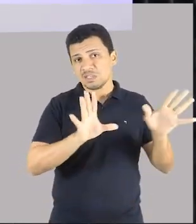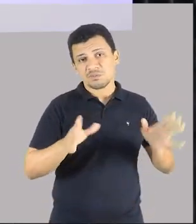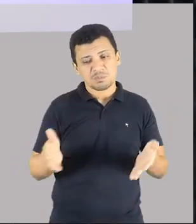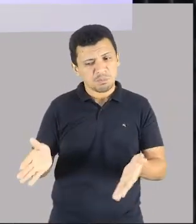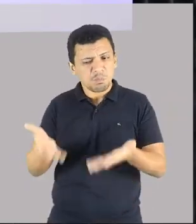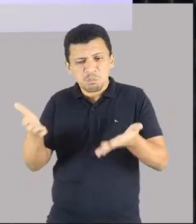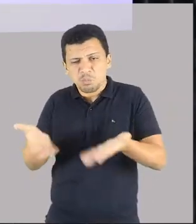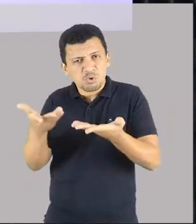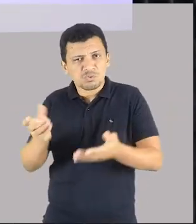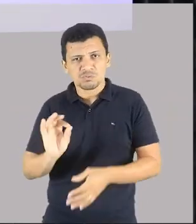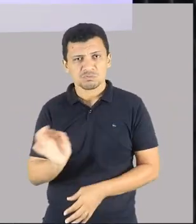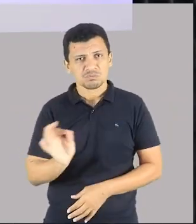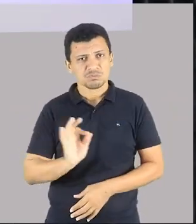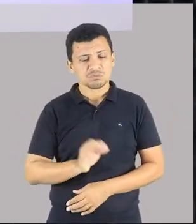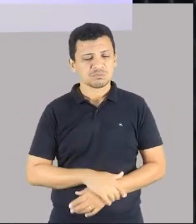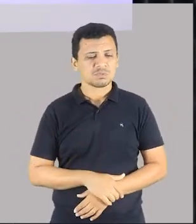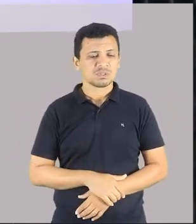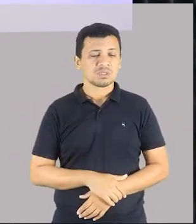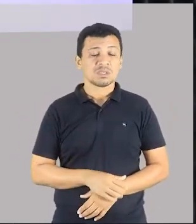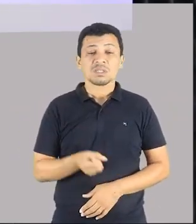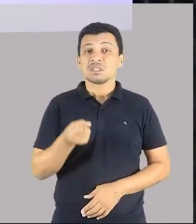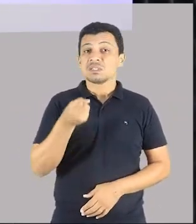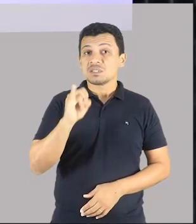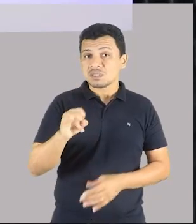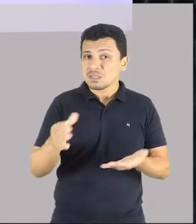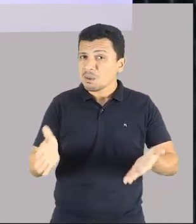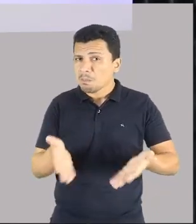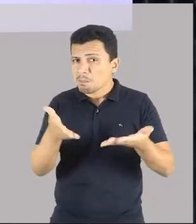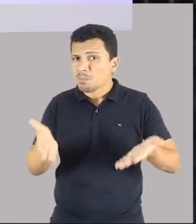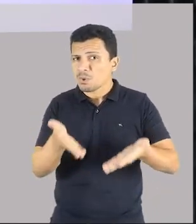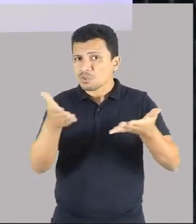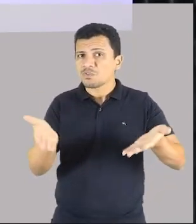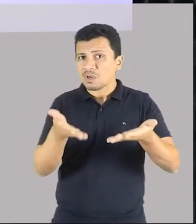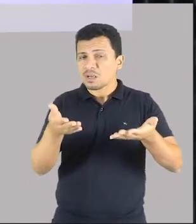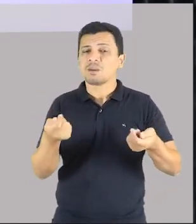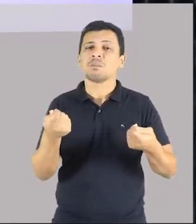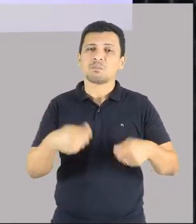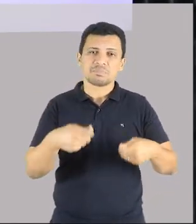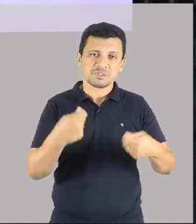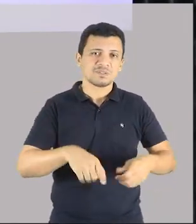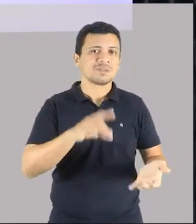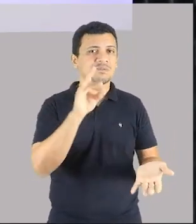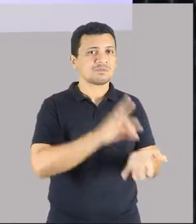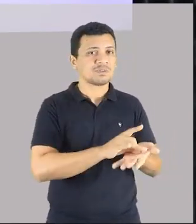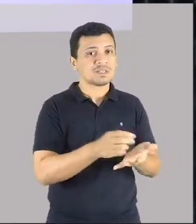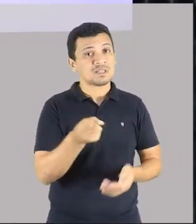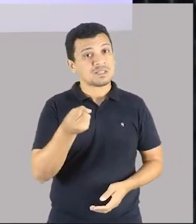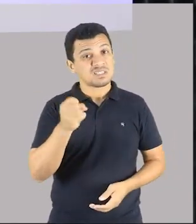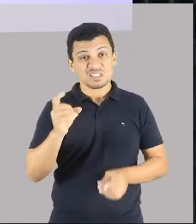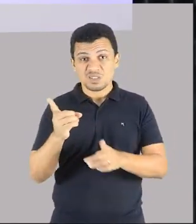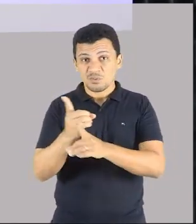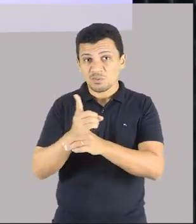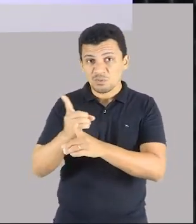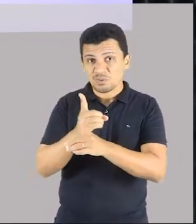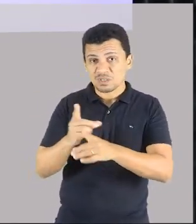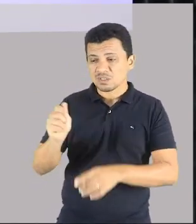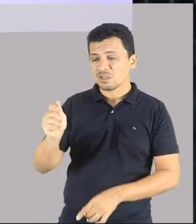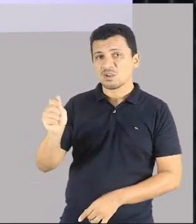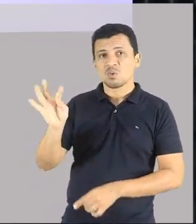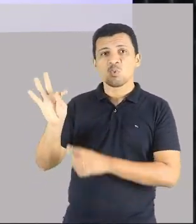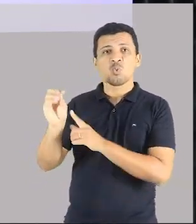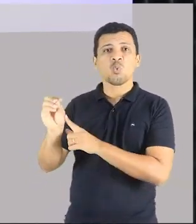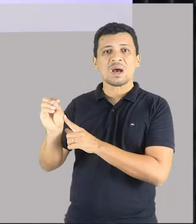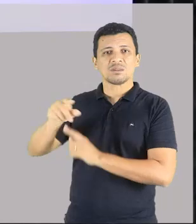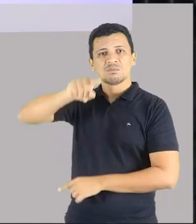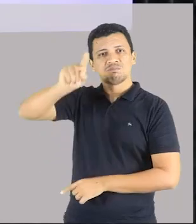motivar. Mas, se motivar, a motivação precisa ser verdadeira. E se ela for falsa, o ato será anulado,